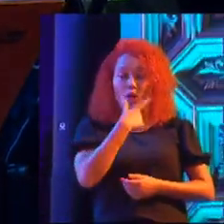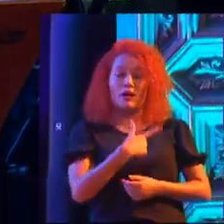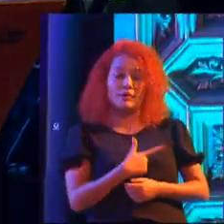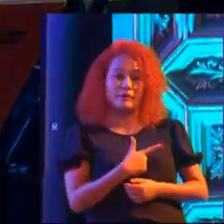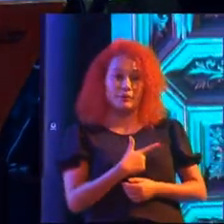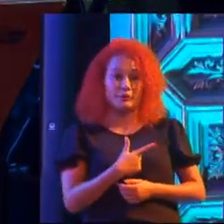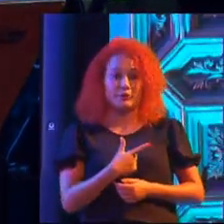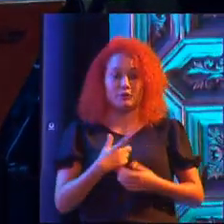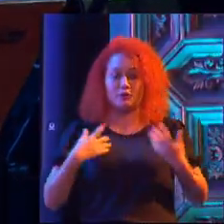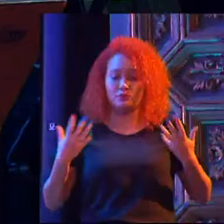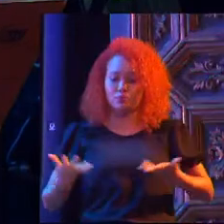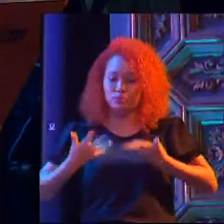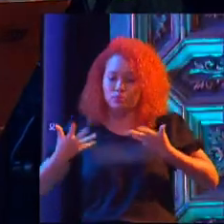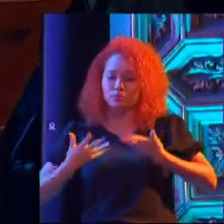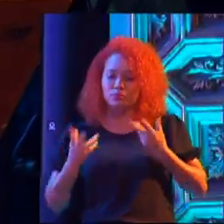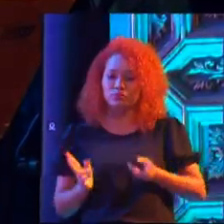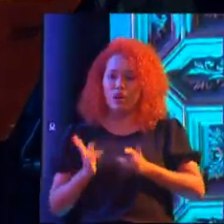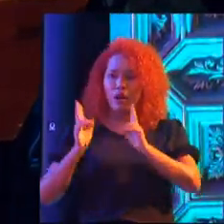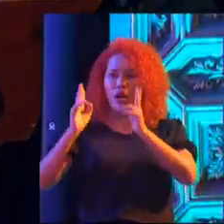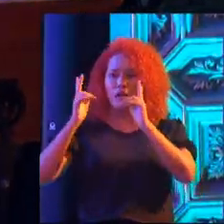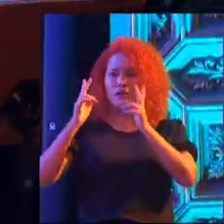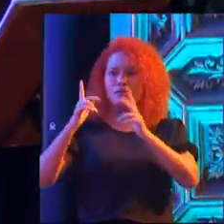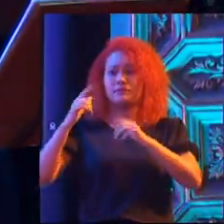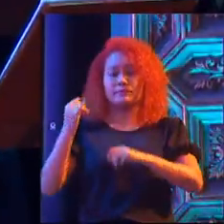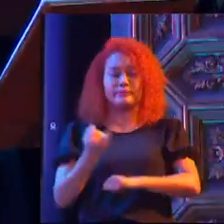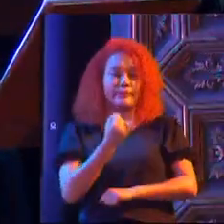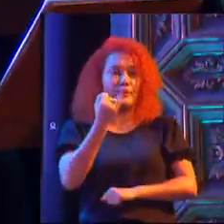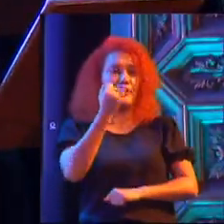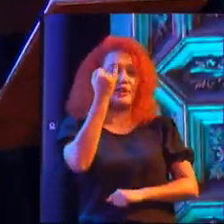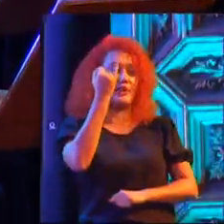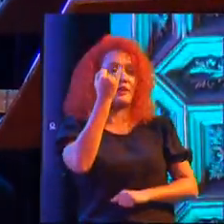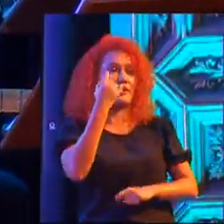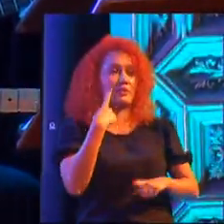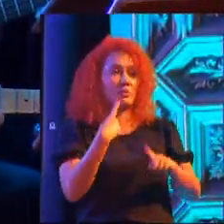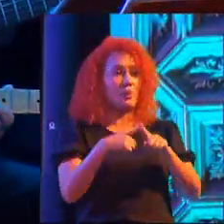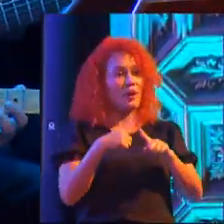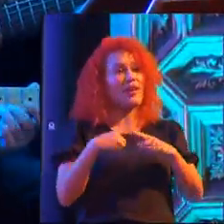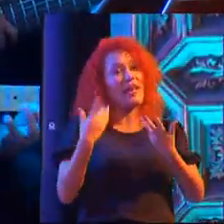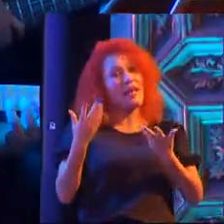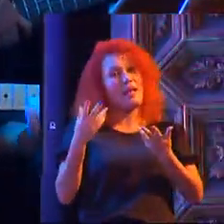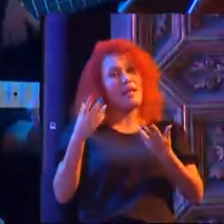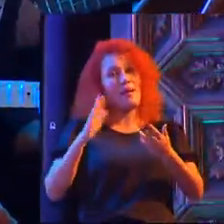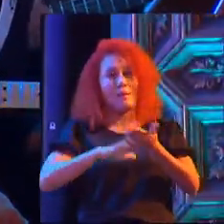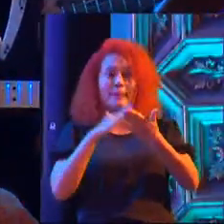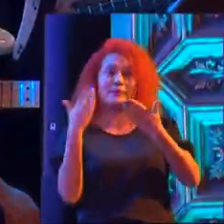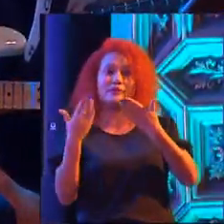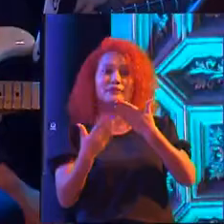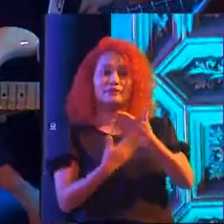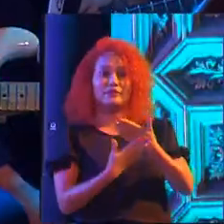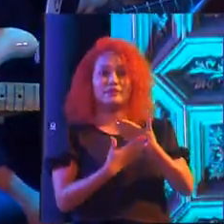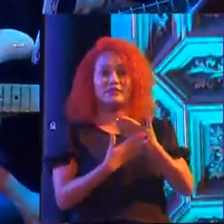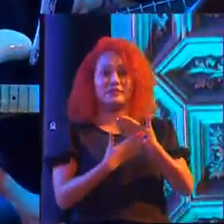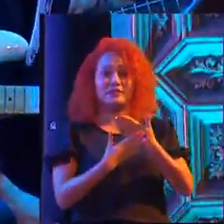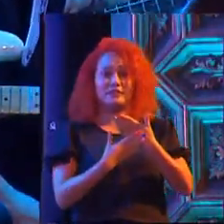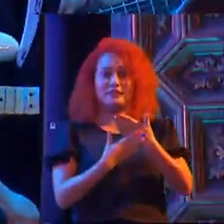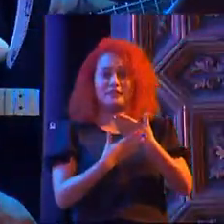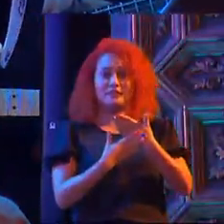de valorização sempre vai ser importante em qualquer circunstância, né? Exatamente. E